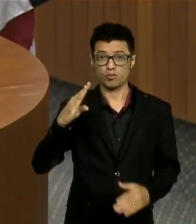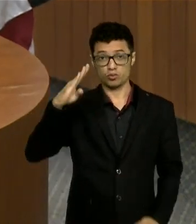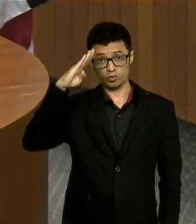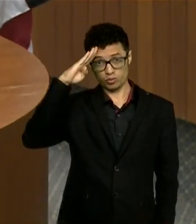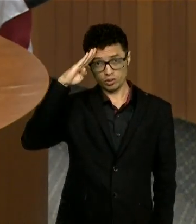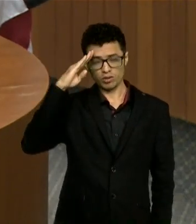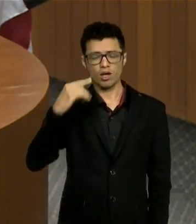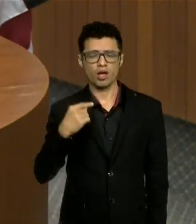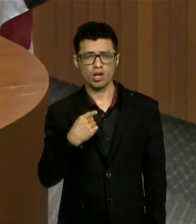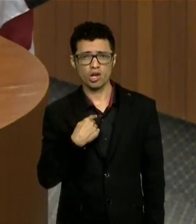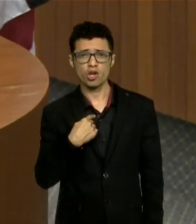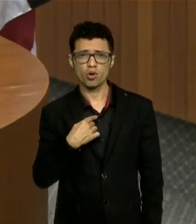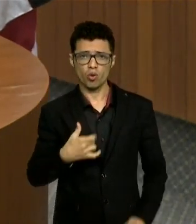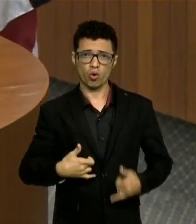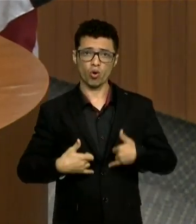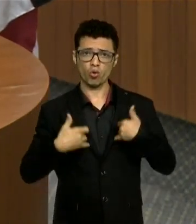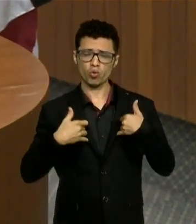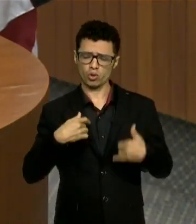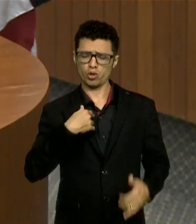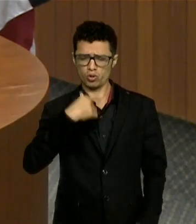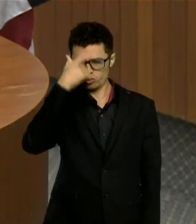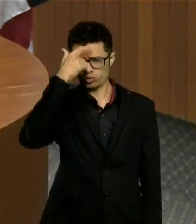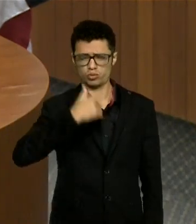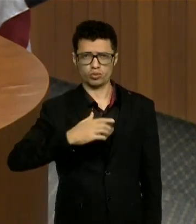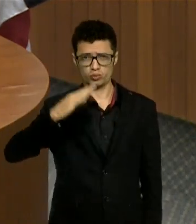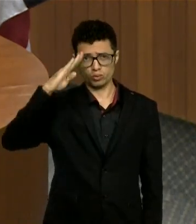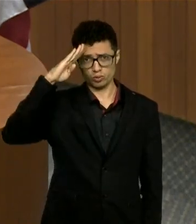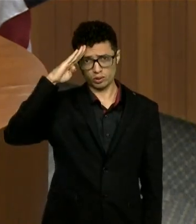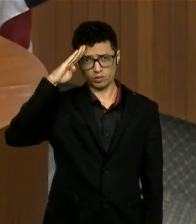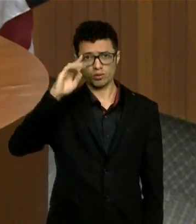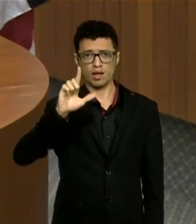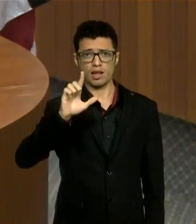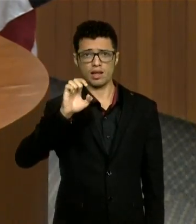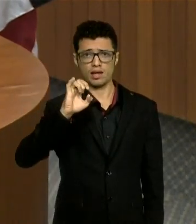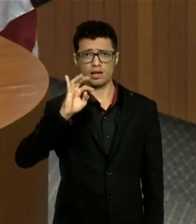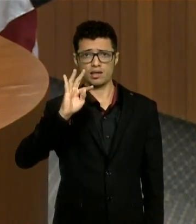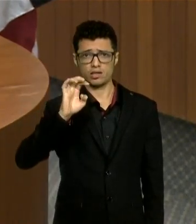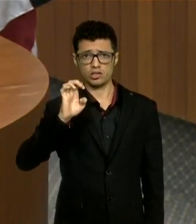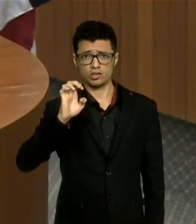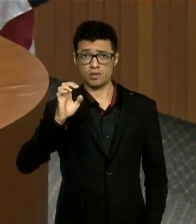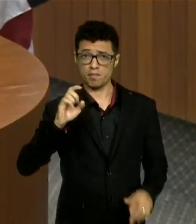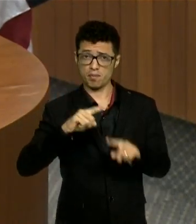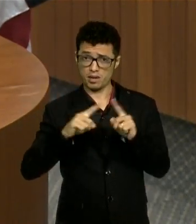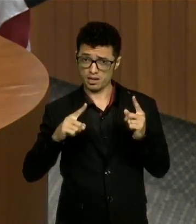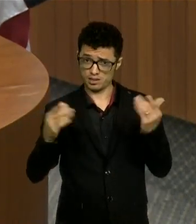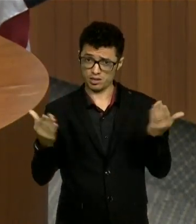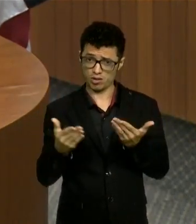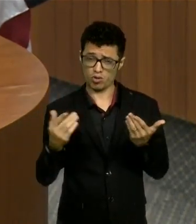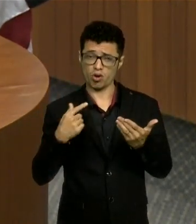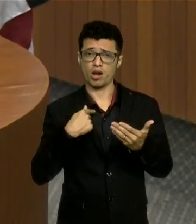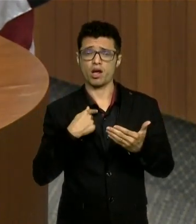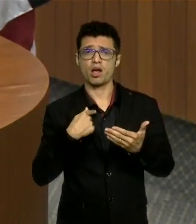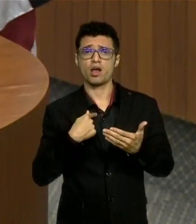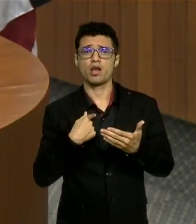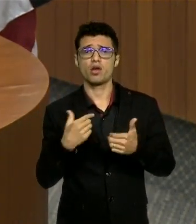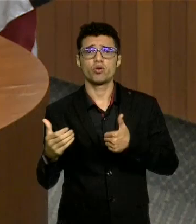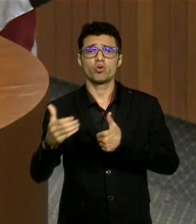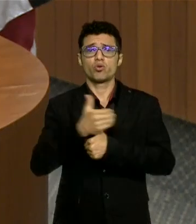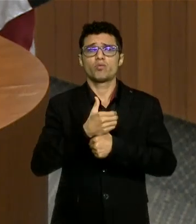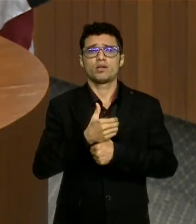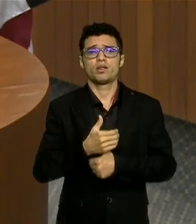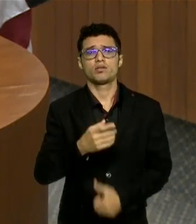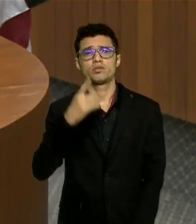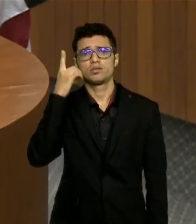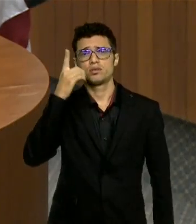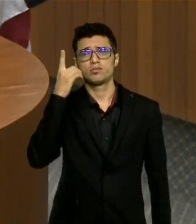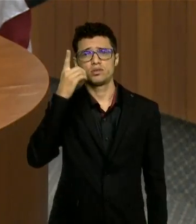de dizer: eu sou soldado. Eu sou o soldado Leite, que estou deputado estadual. E em nenhum momento eu irei